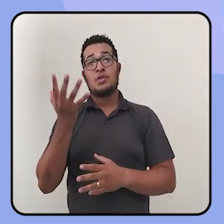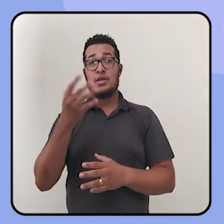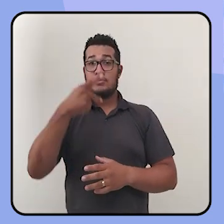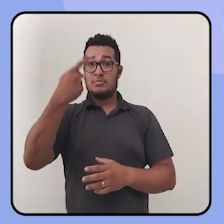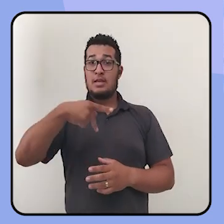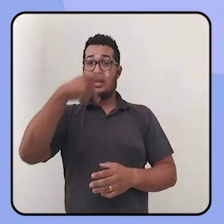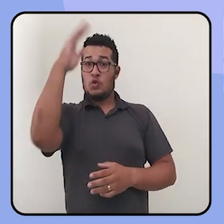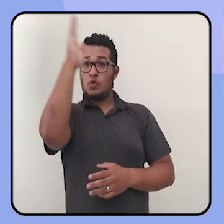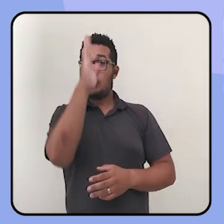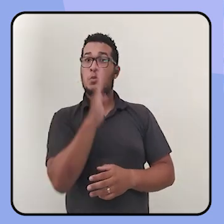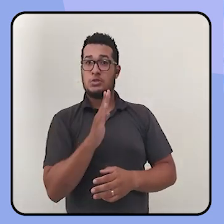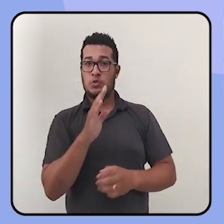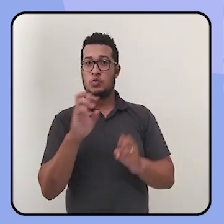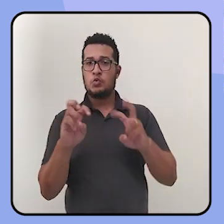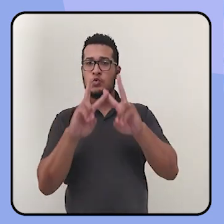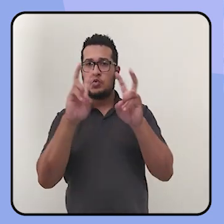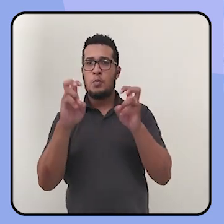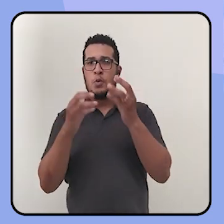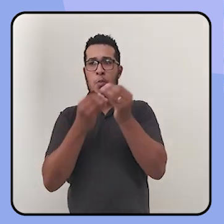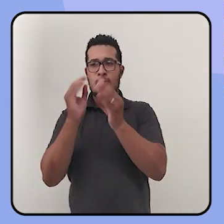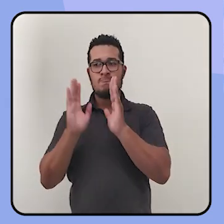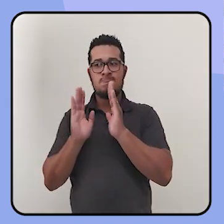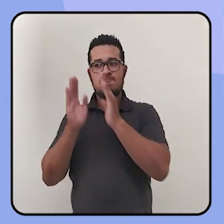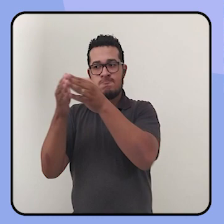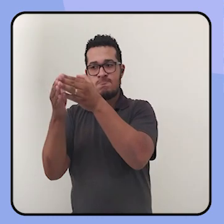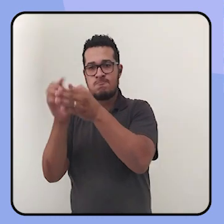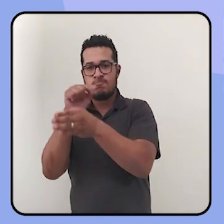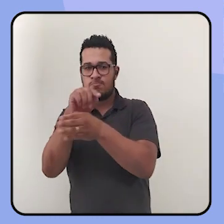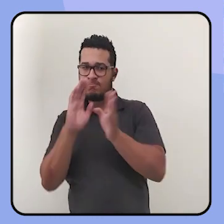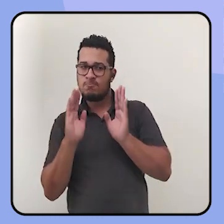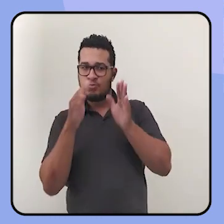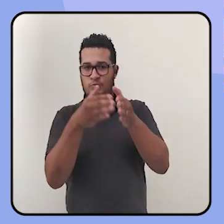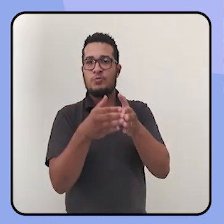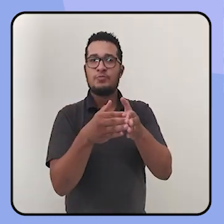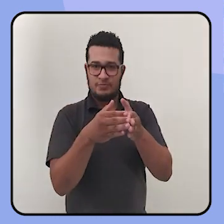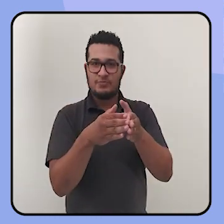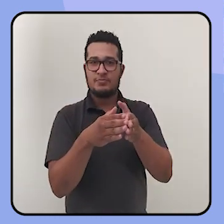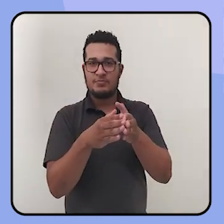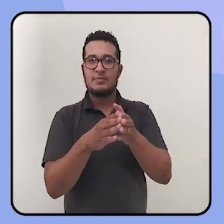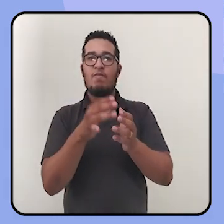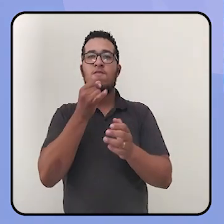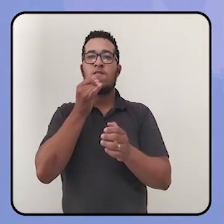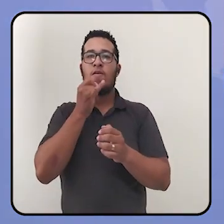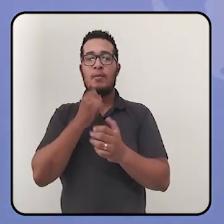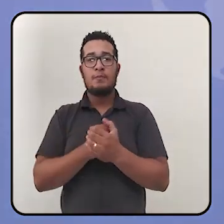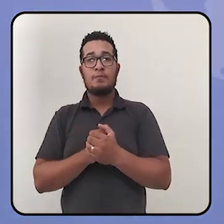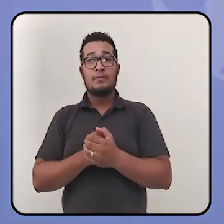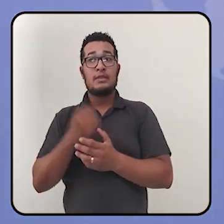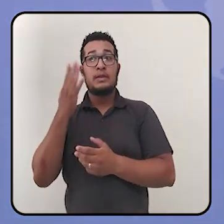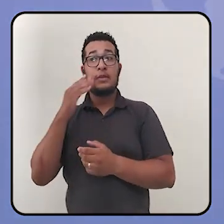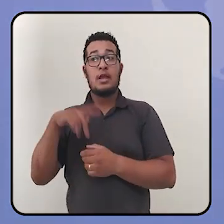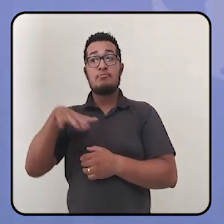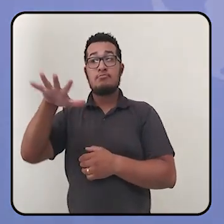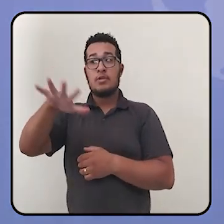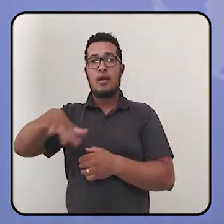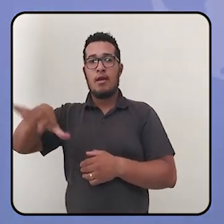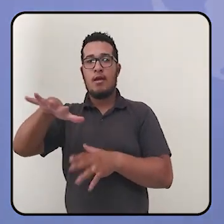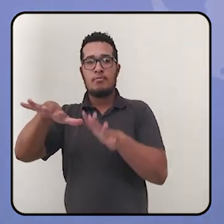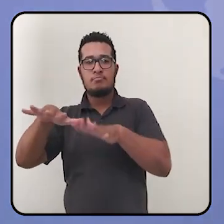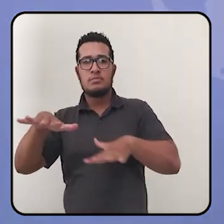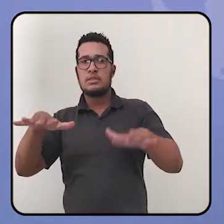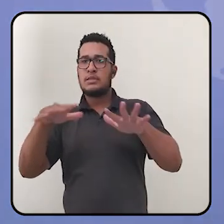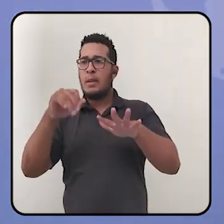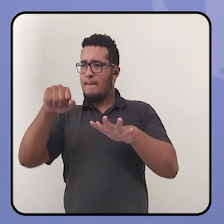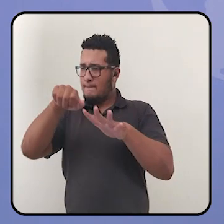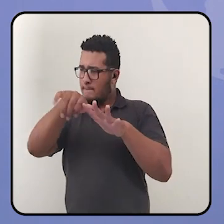no Espírito Santo. É o maior sítio arqueológico do estado. Meu querido aluno, minha querida aluna,